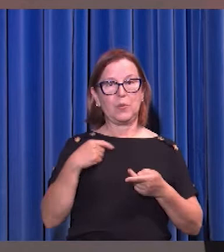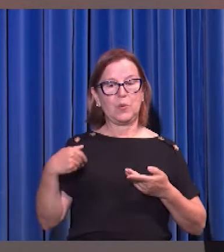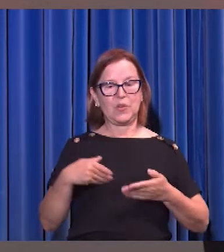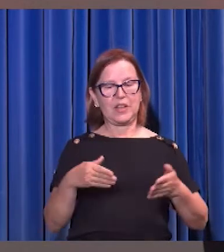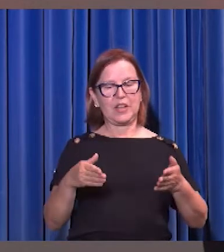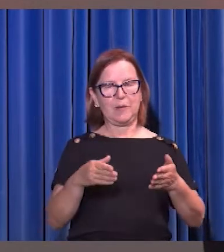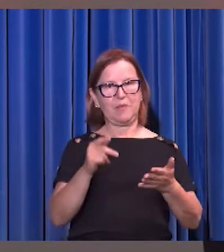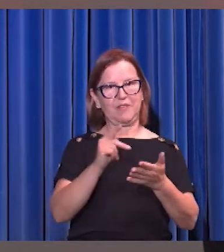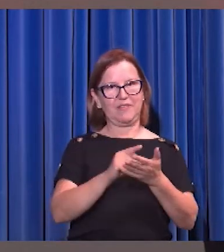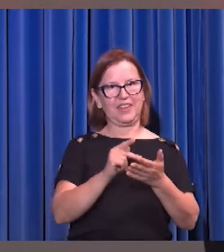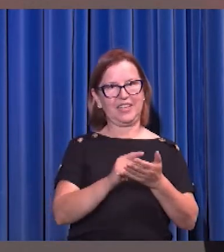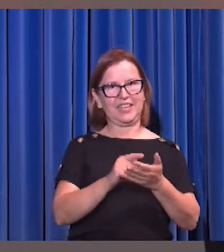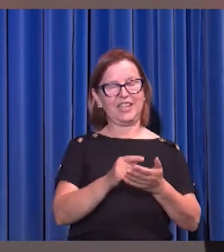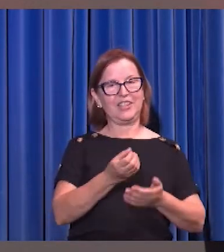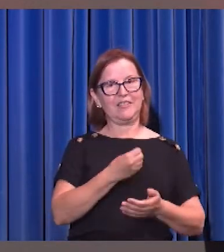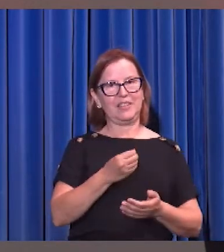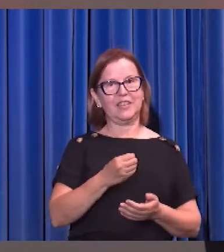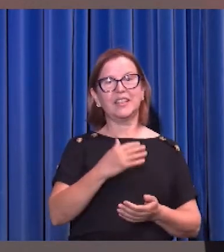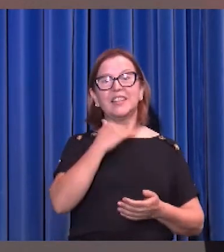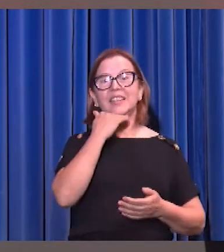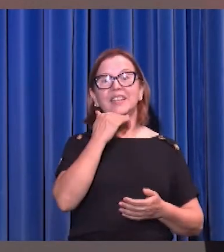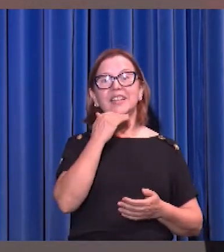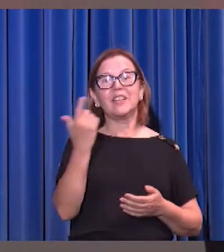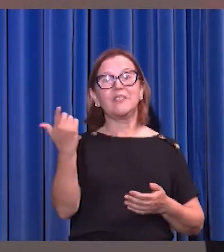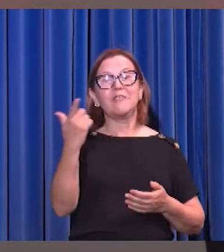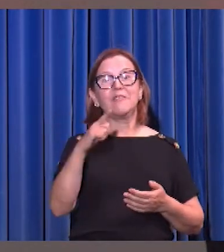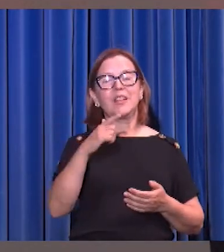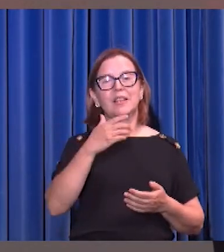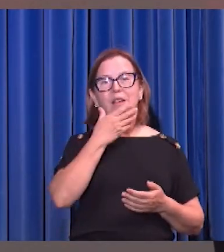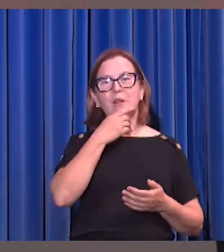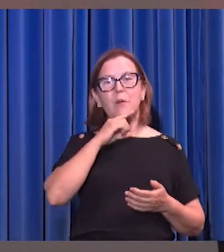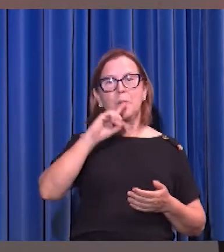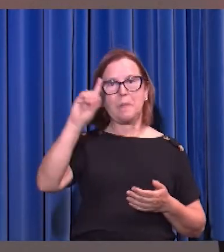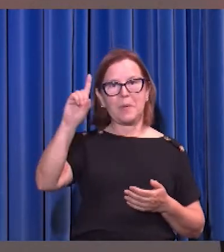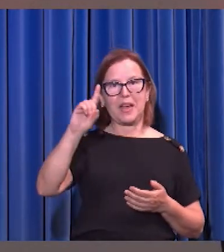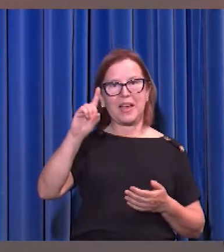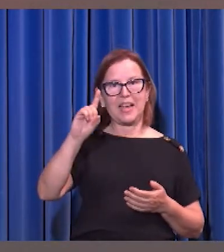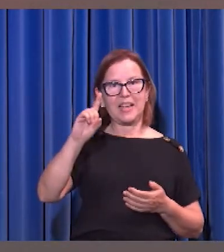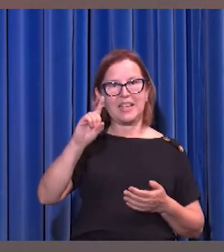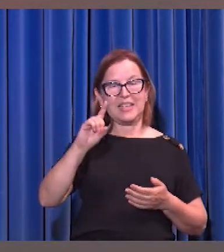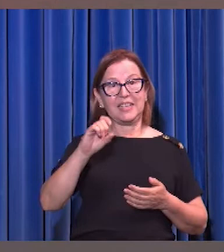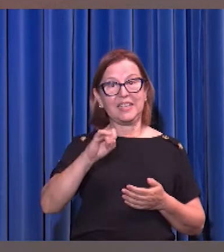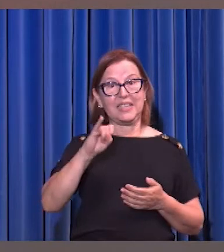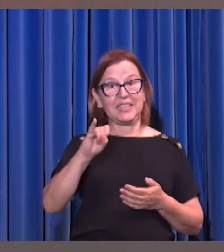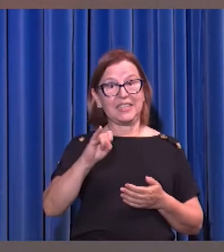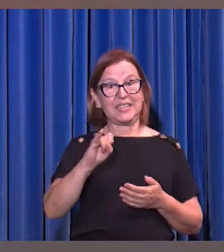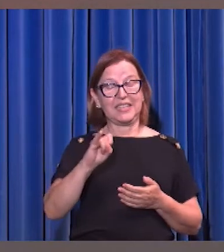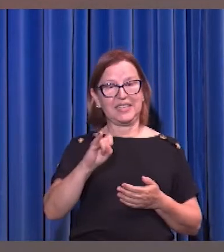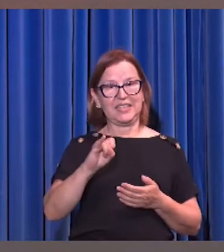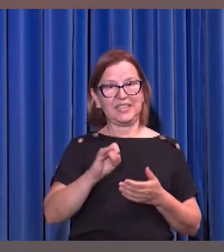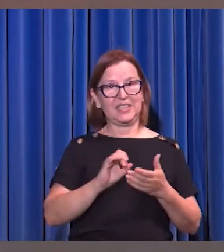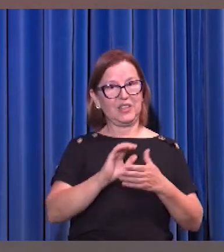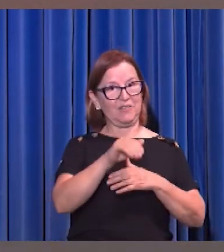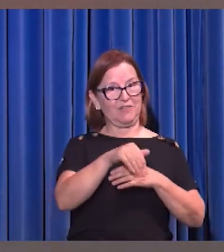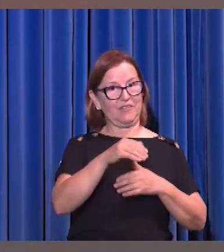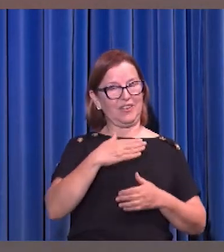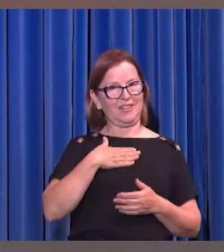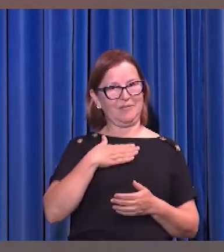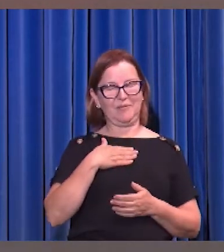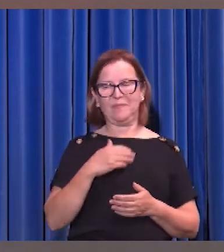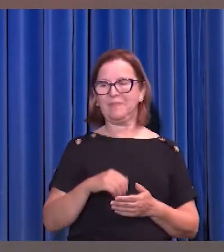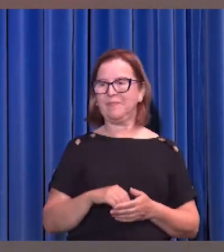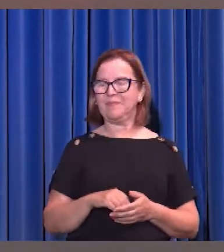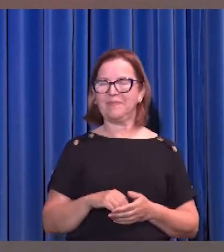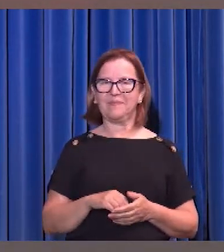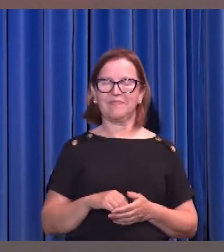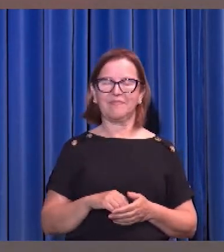a vida. Ninguém vem ao Pai senão por mim. E agora, os